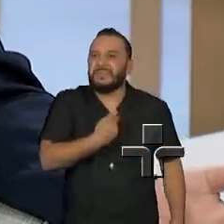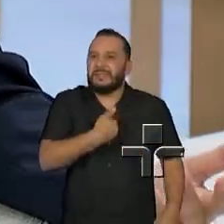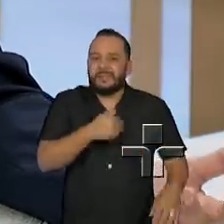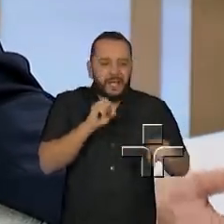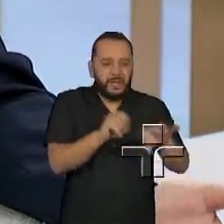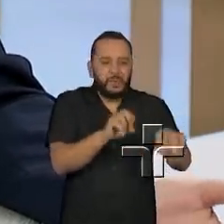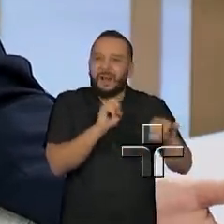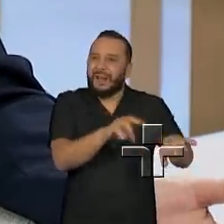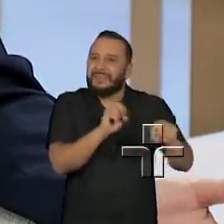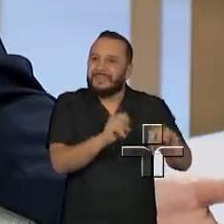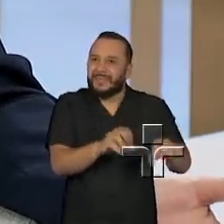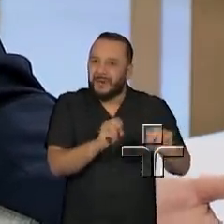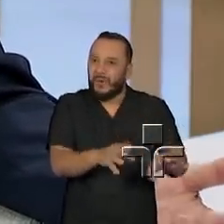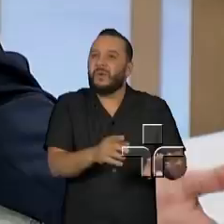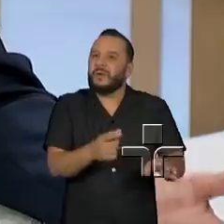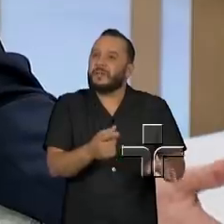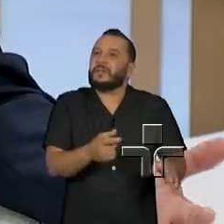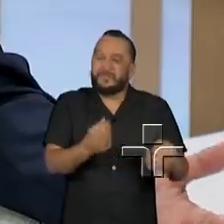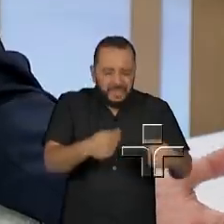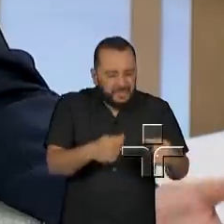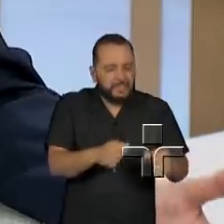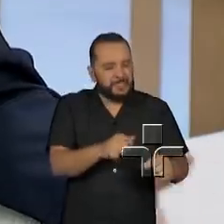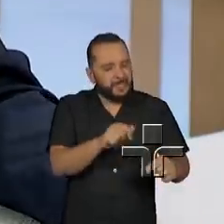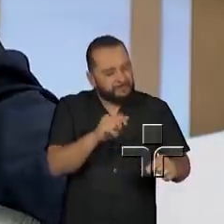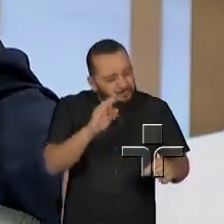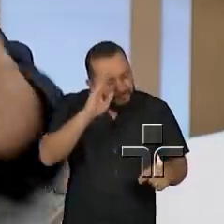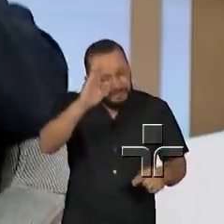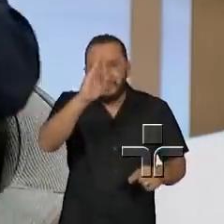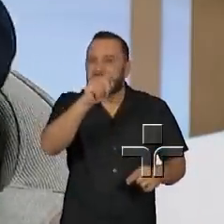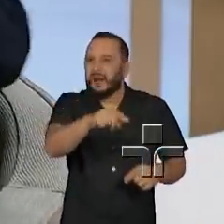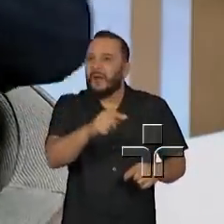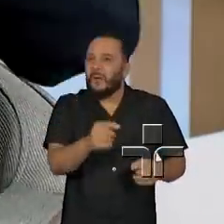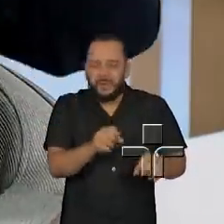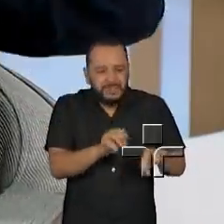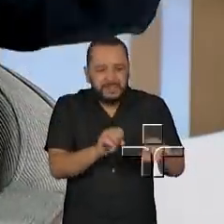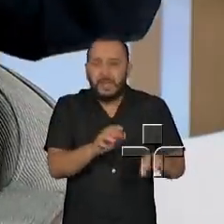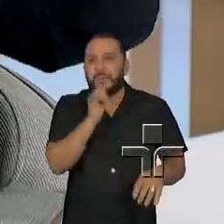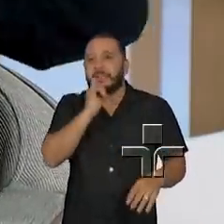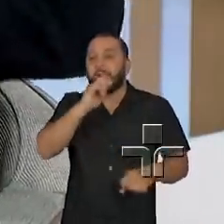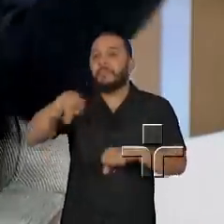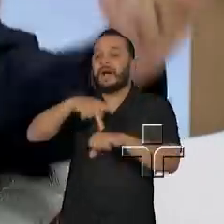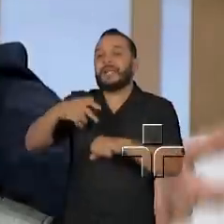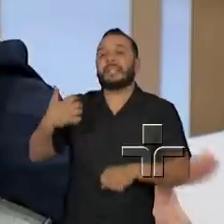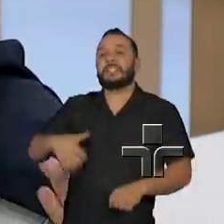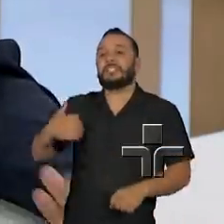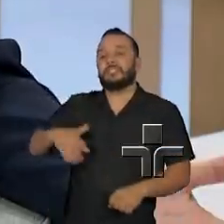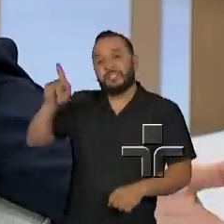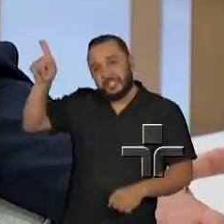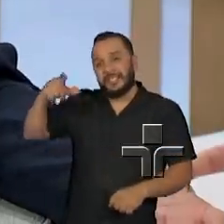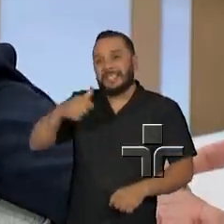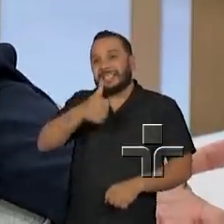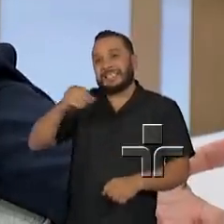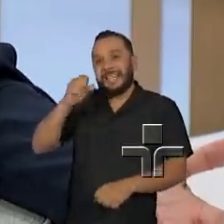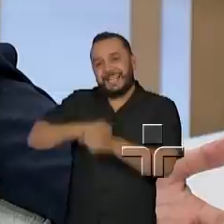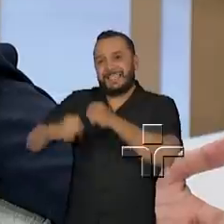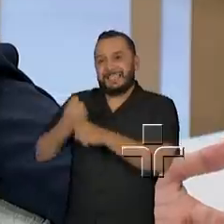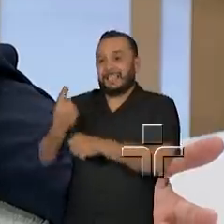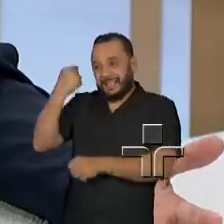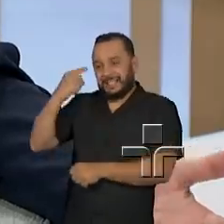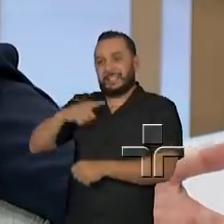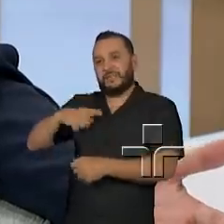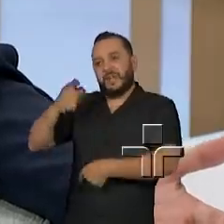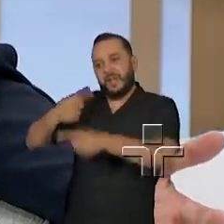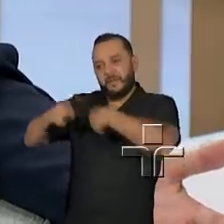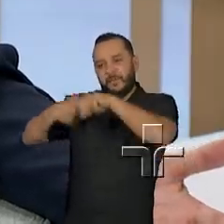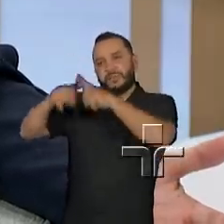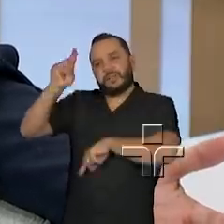gente não faz o básico? É básico, é trivial, todo mundo... Na Argentina, mais de 100 anos atrás, eles tiveram uma revolução educacional, que foi